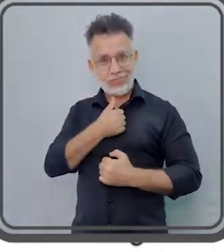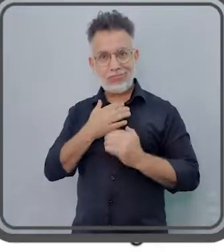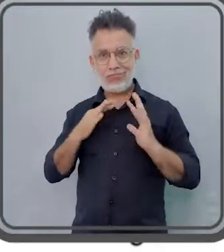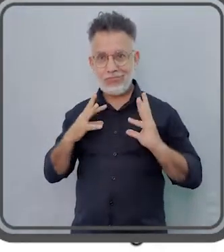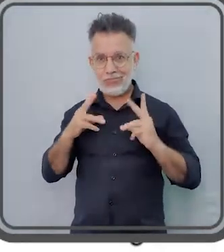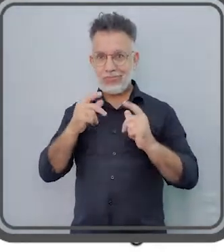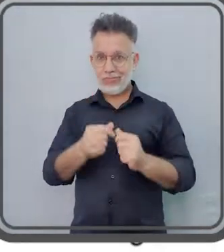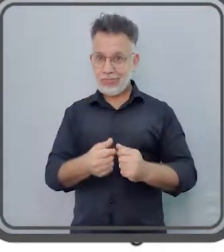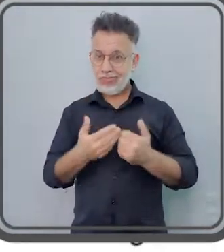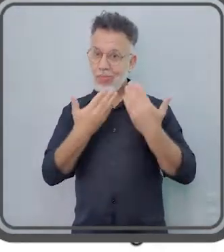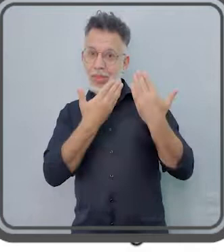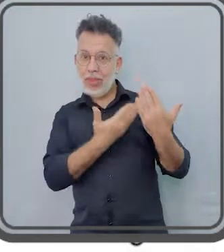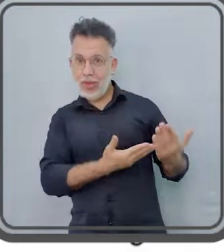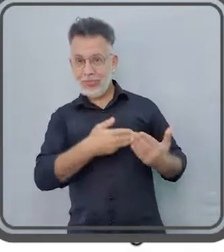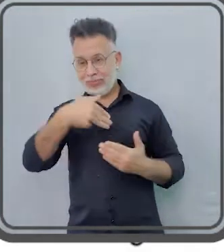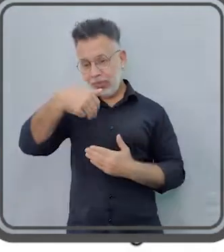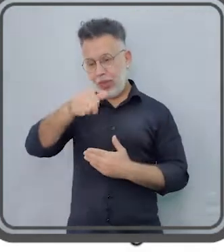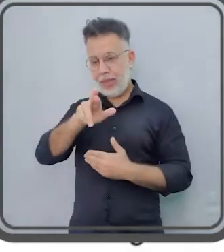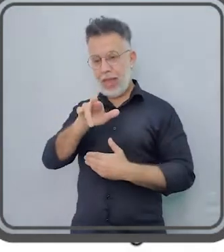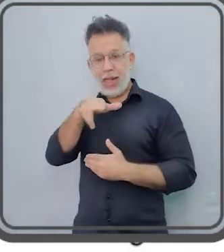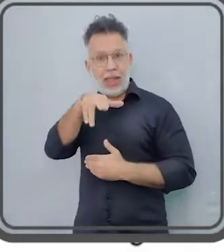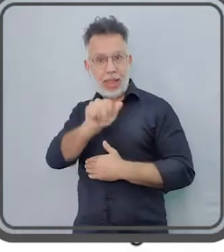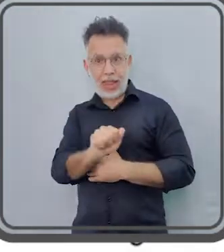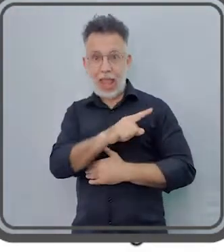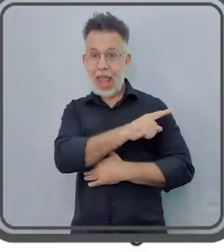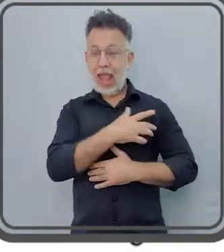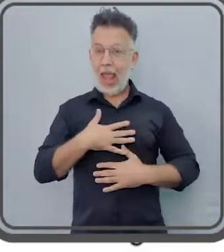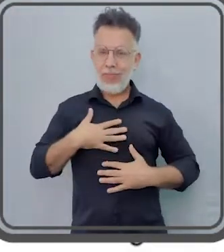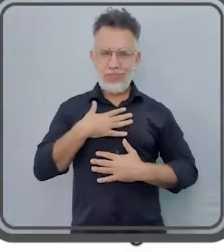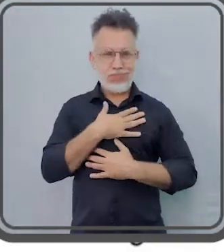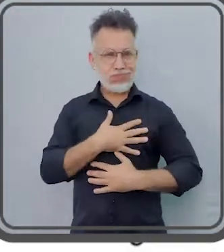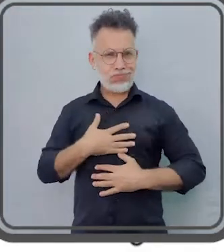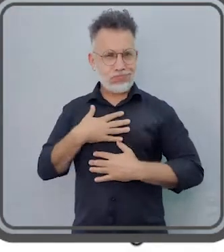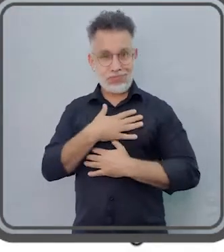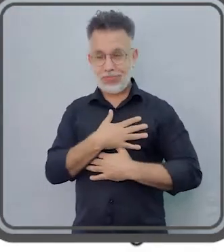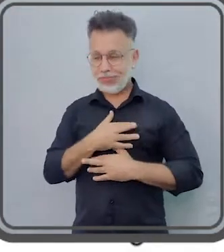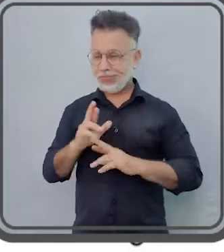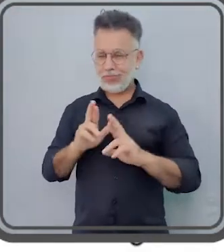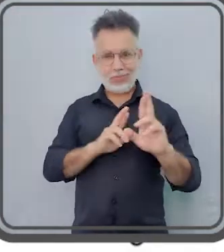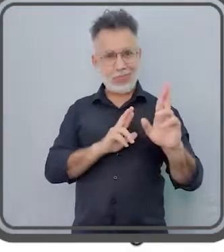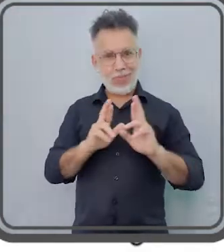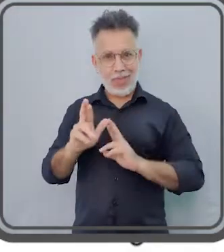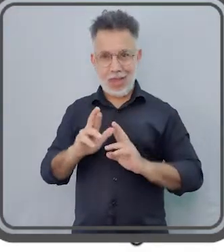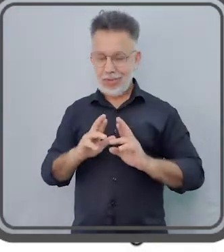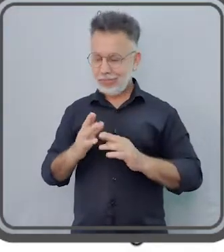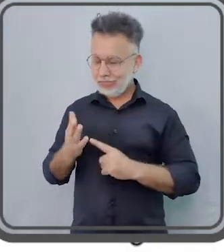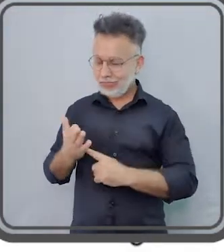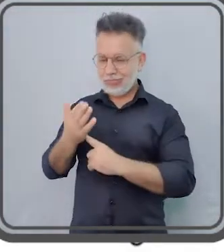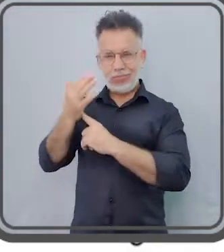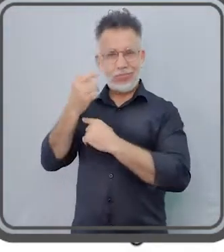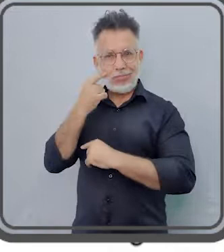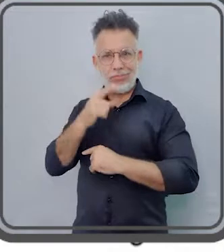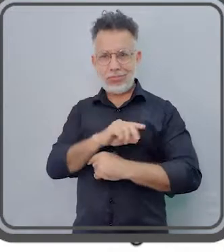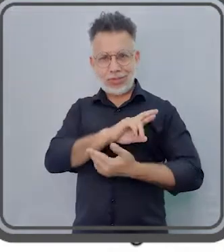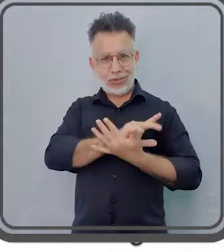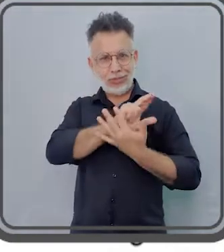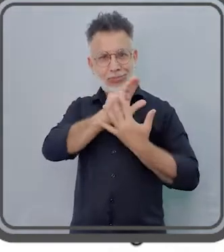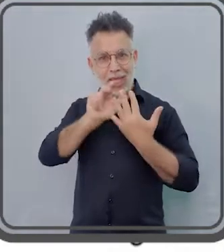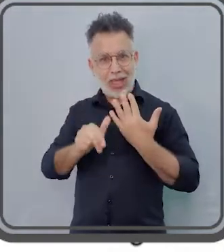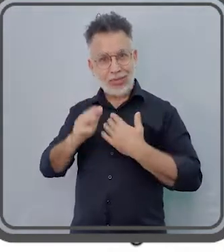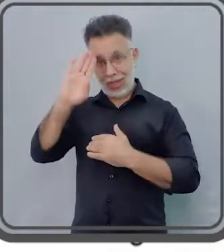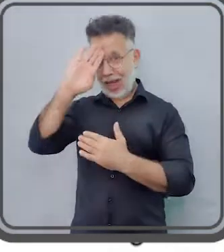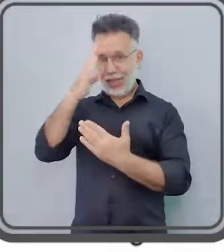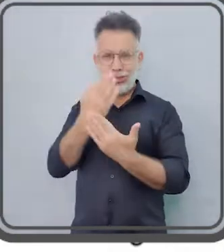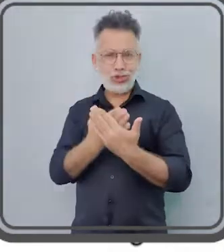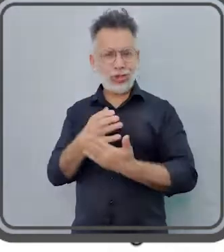Marina, ela que é entusiasta de relações mais tech humanizadas, assim como um futuro mais diverso e inclusivo,